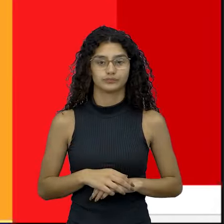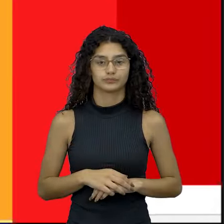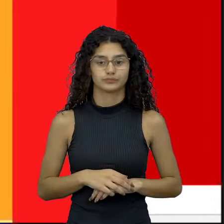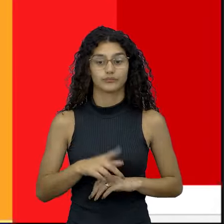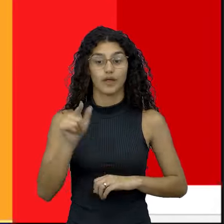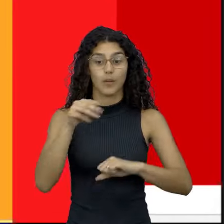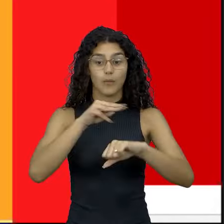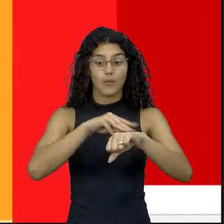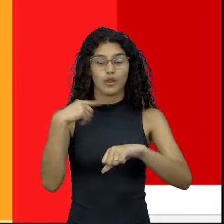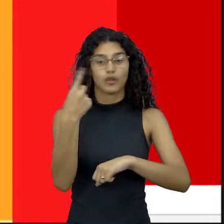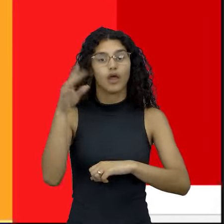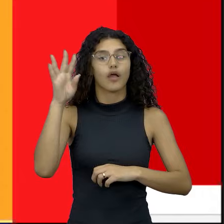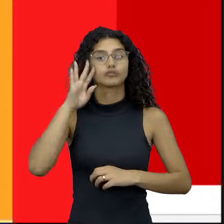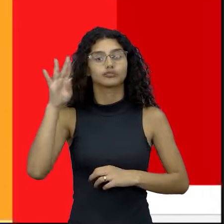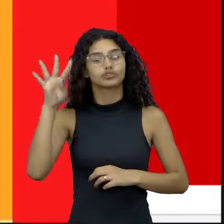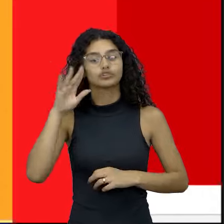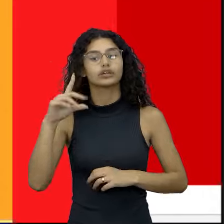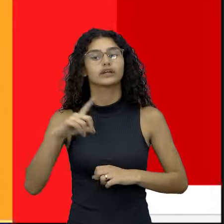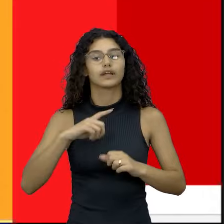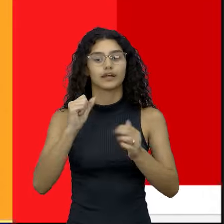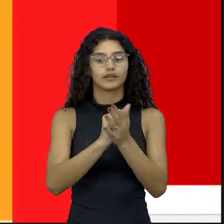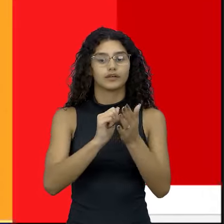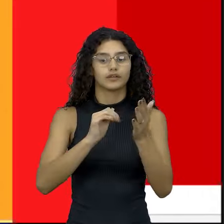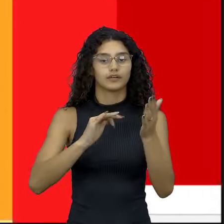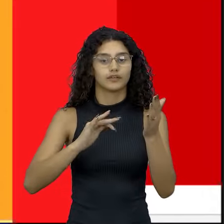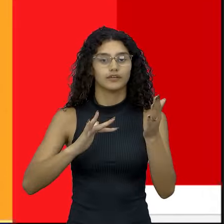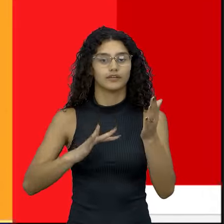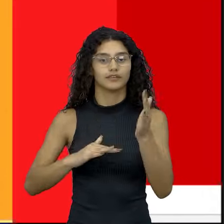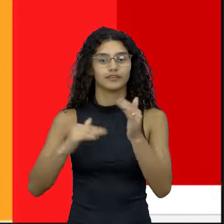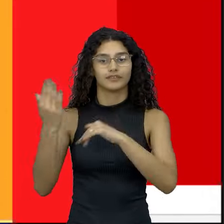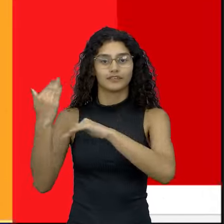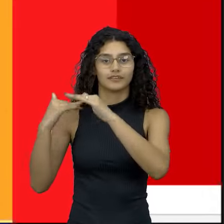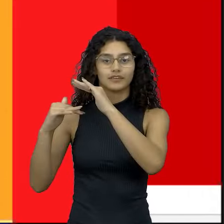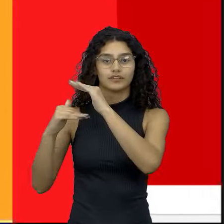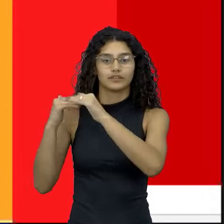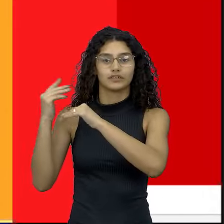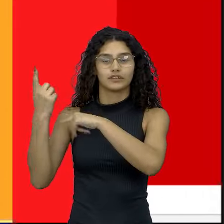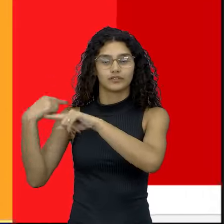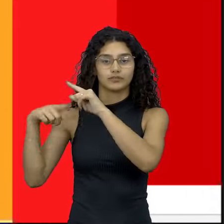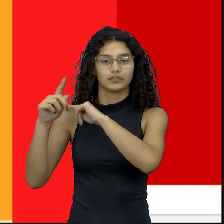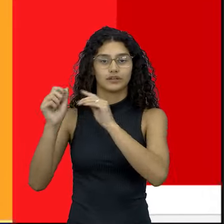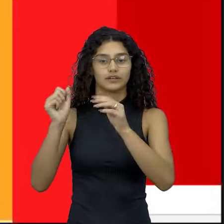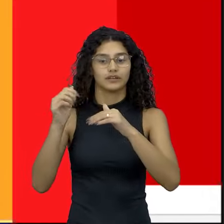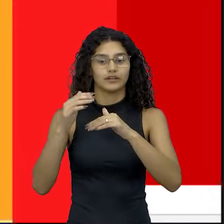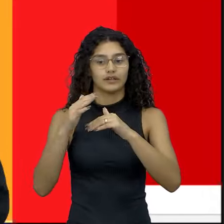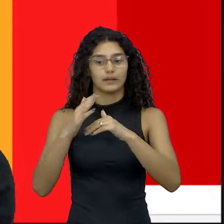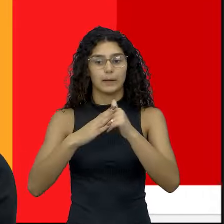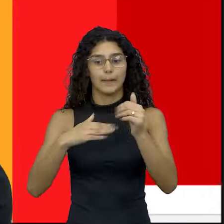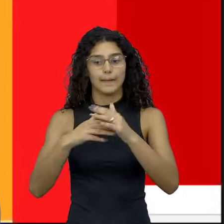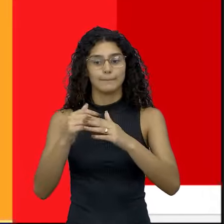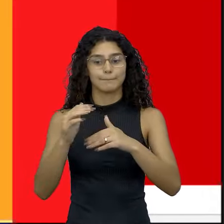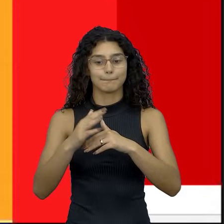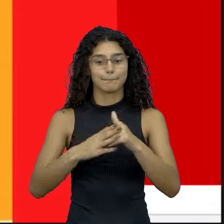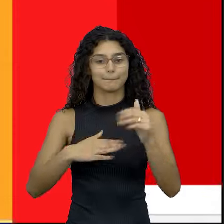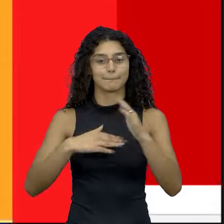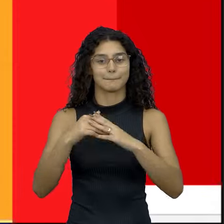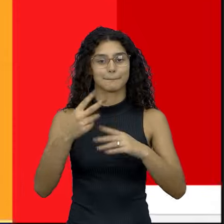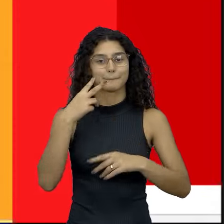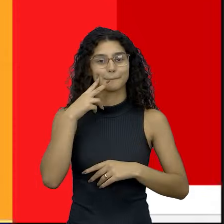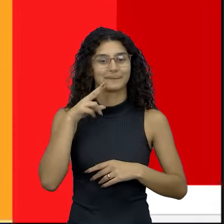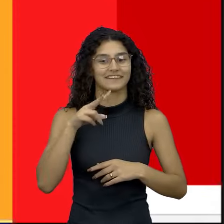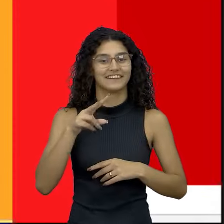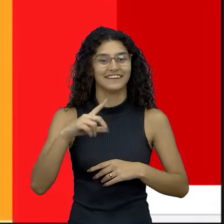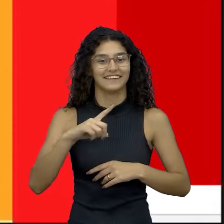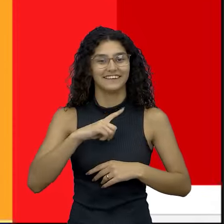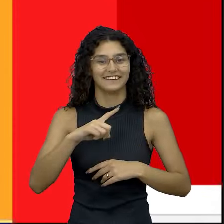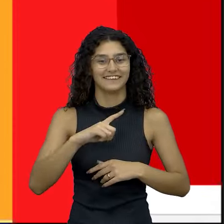É a hora da gente refletir sobre as atividades que promovem o desenvolvimento dessas habilidades. A gente começa aqui a ter esse olhar,